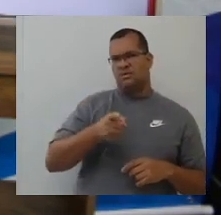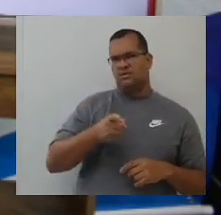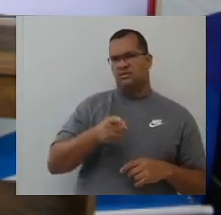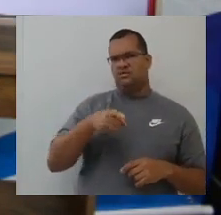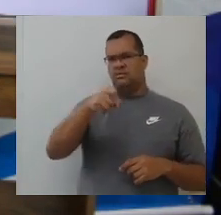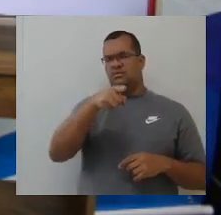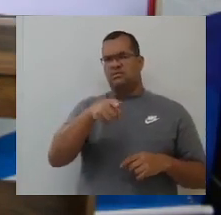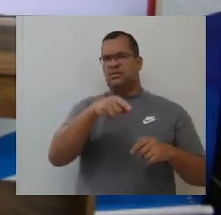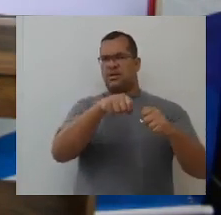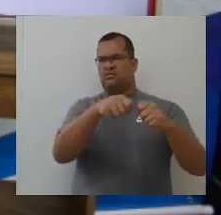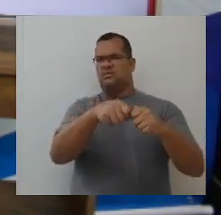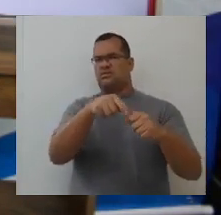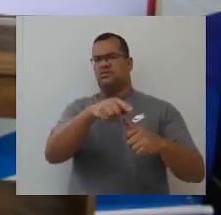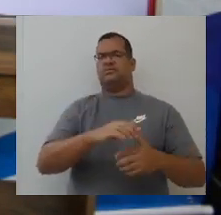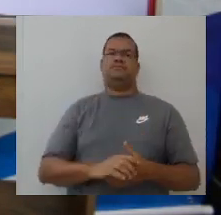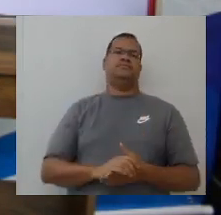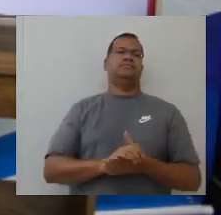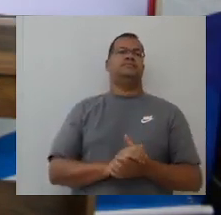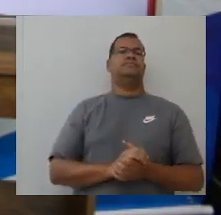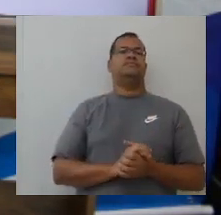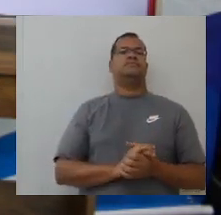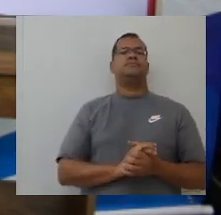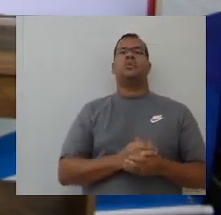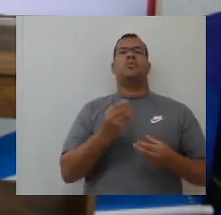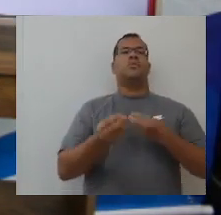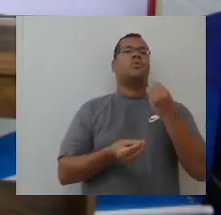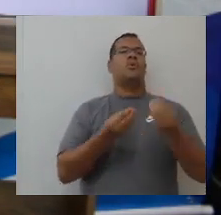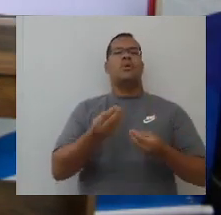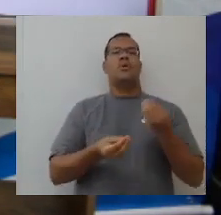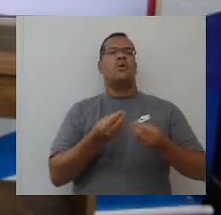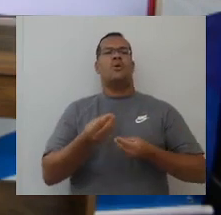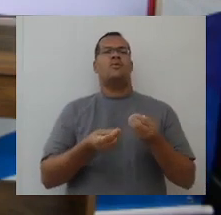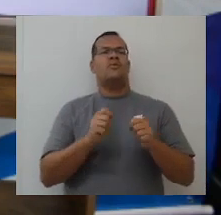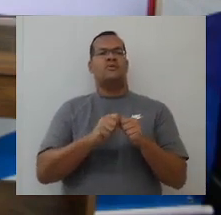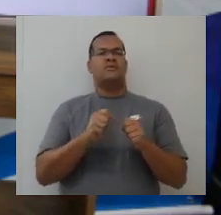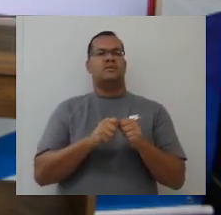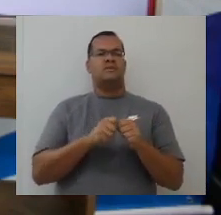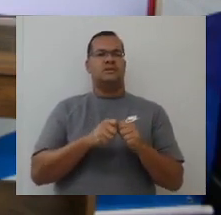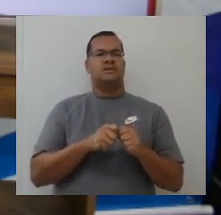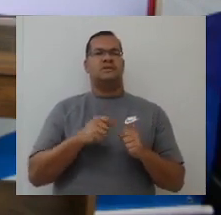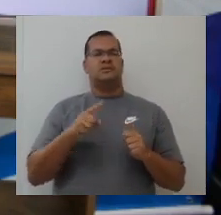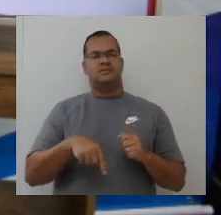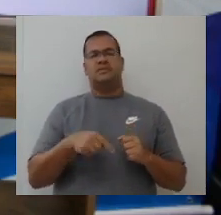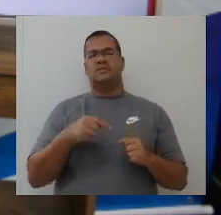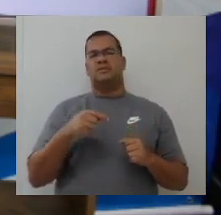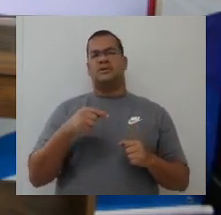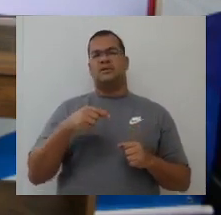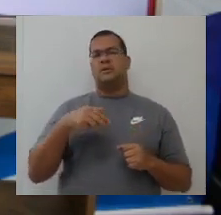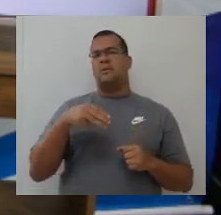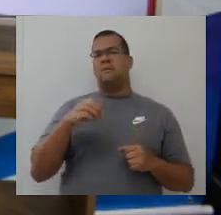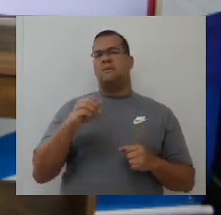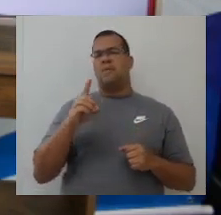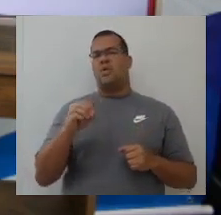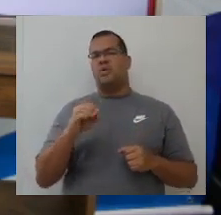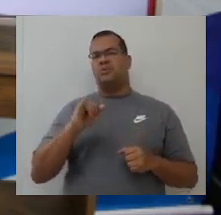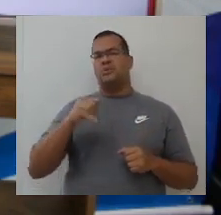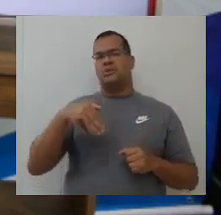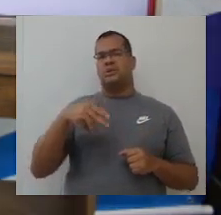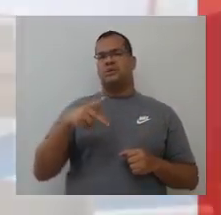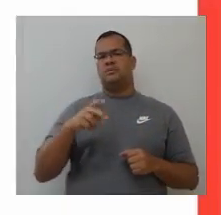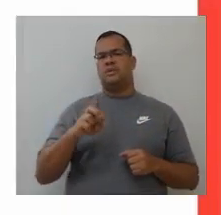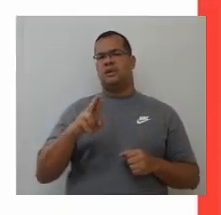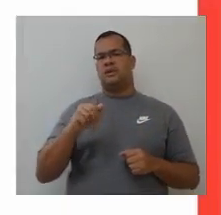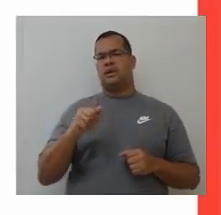executar. Então vamos lá. Como é que eu formo question tags utilizando o modo imperativo da língua inglesa? Number